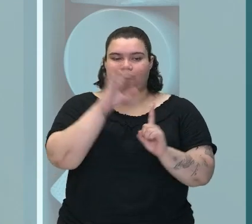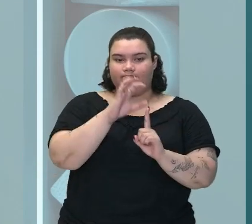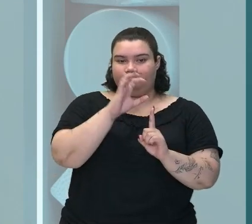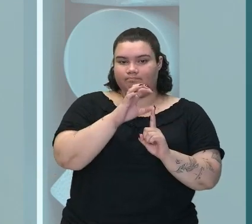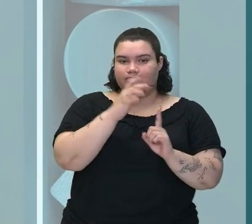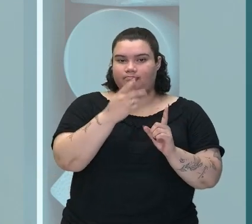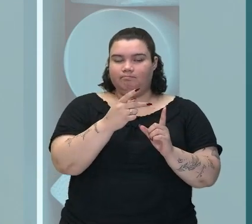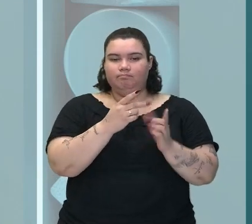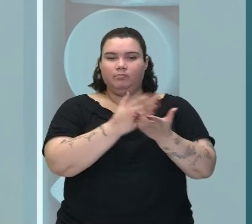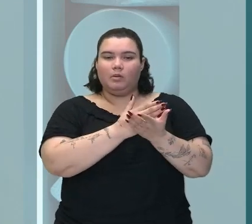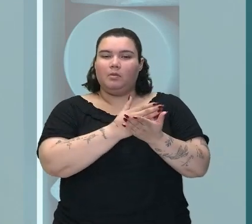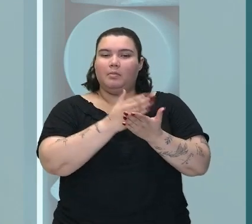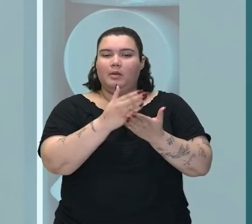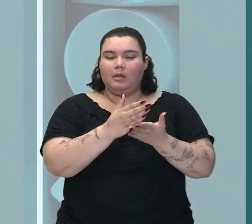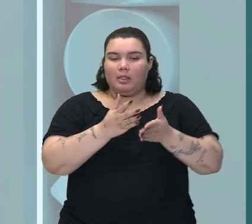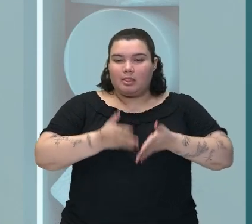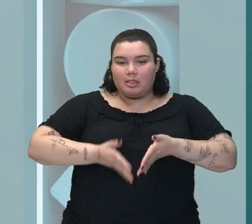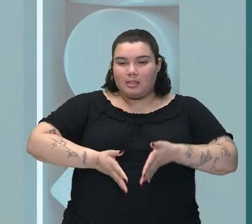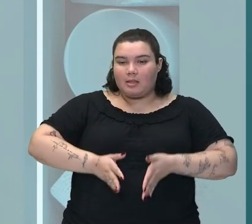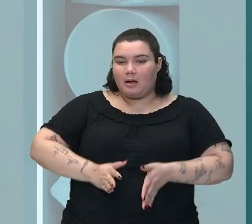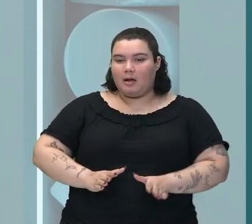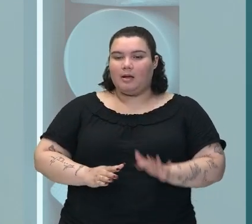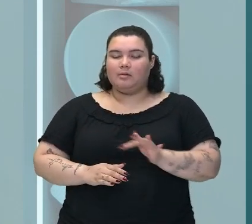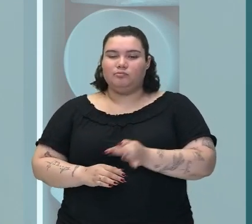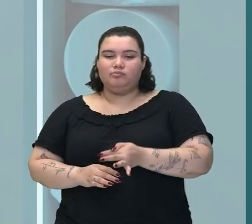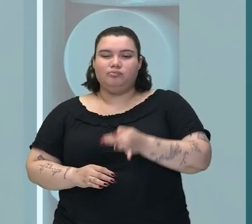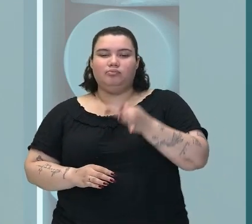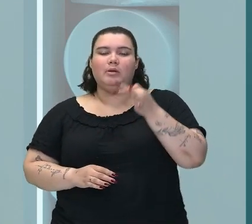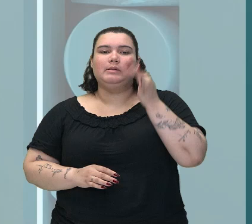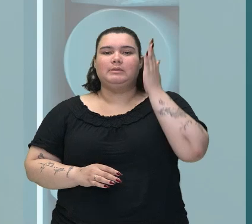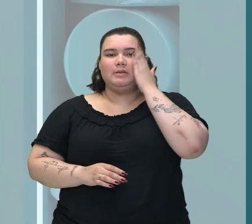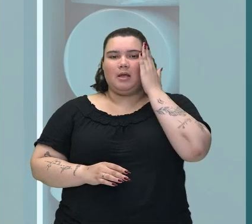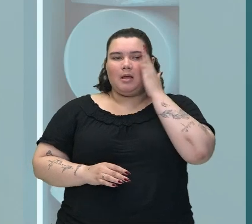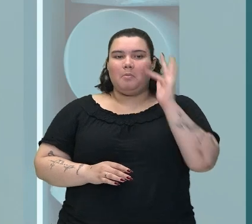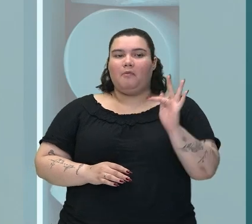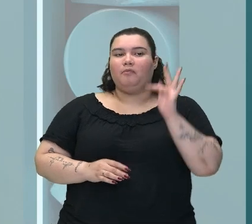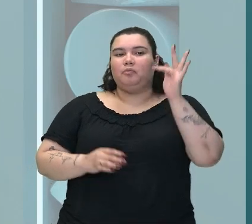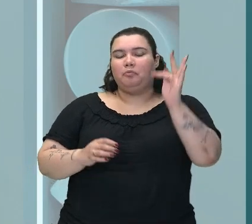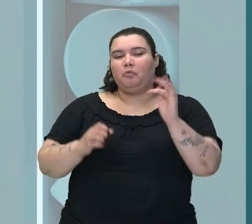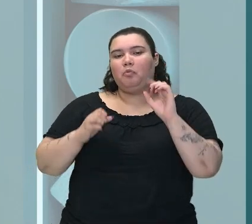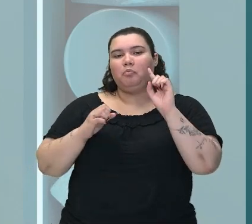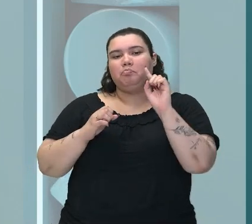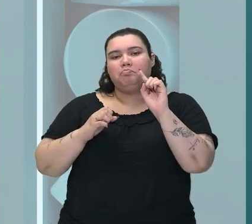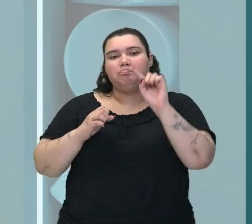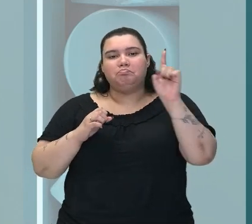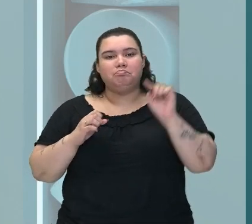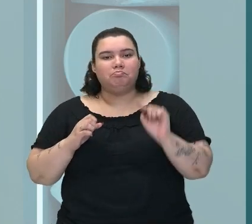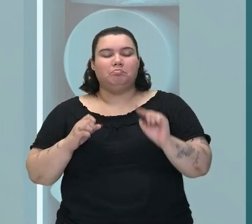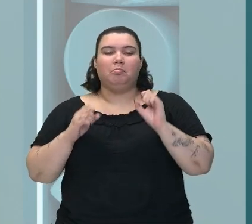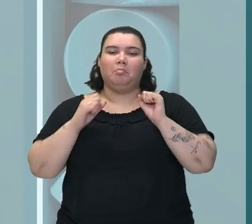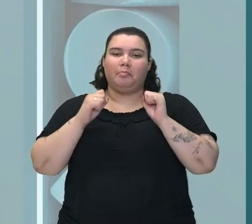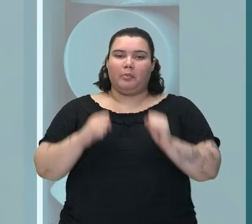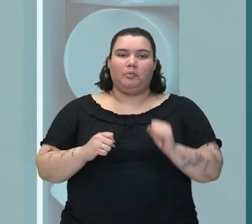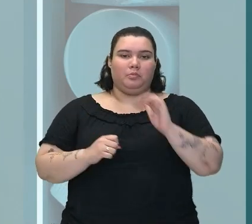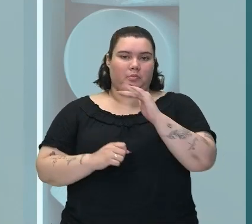sua origem, desde o nascimento, mas que já está ciente ali de que um dia ele irá ter um fim. E observem